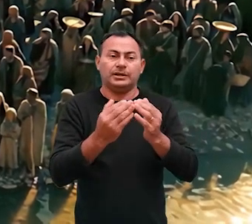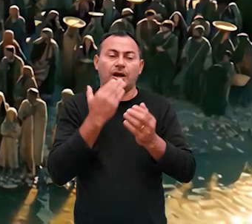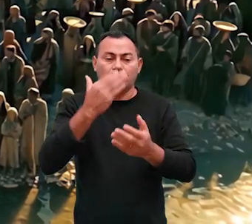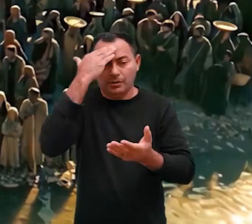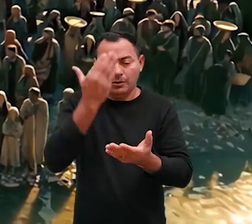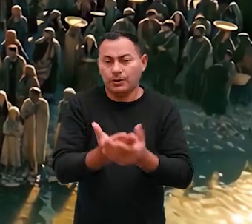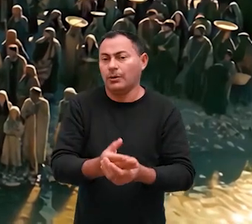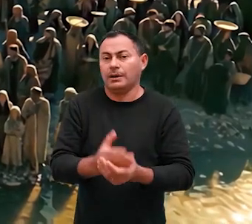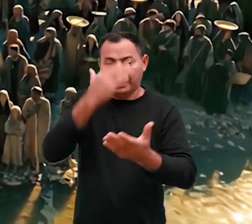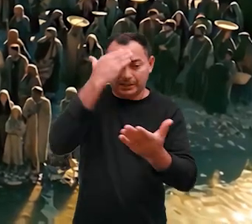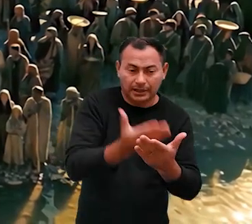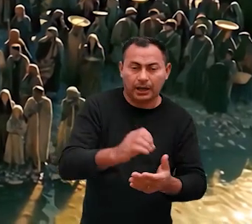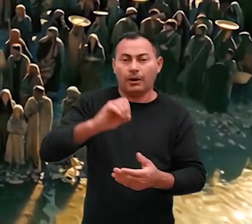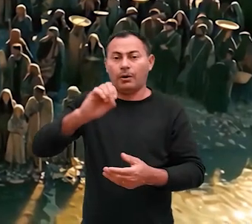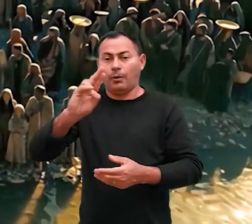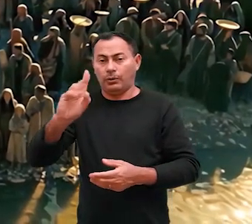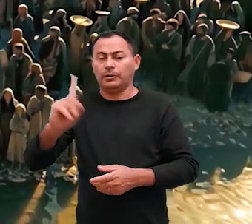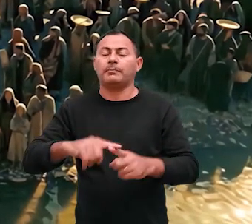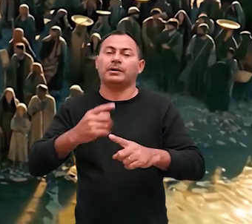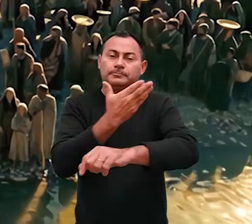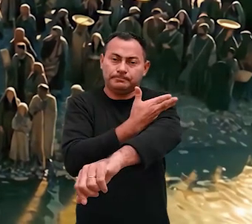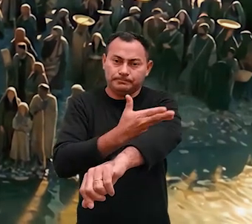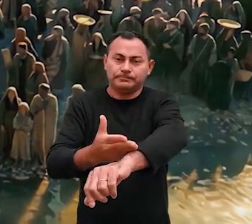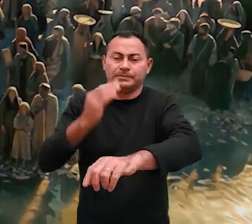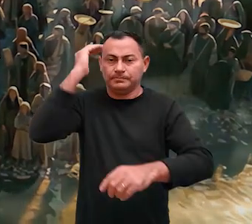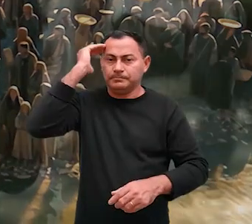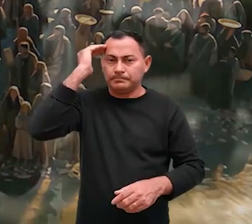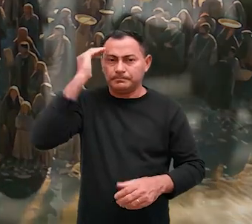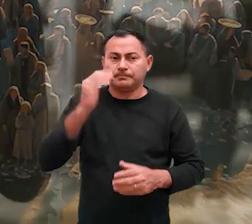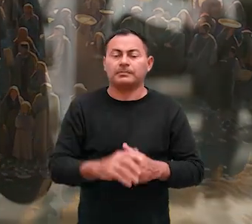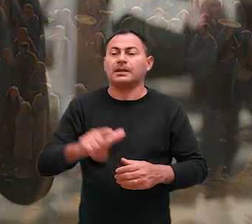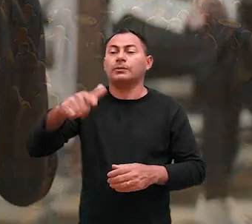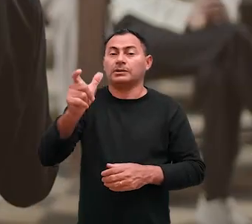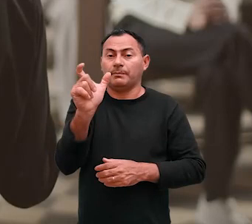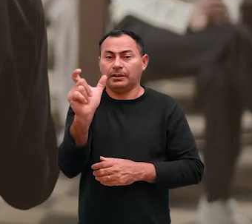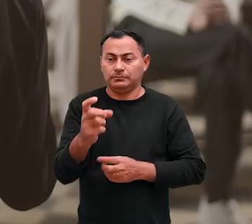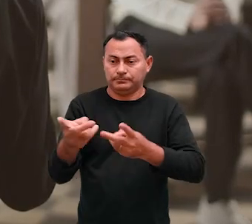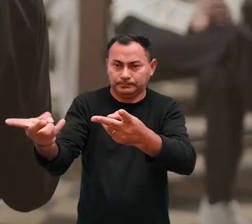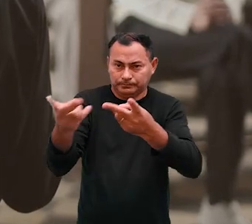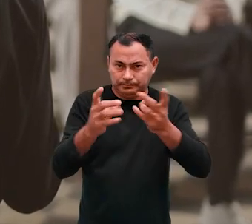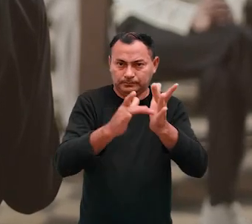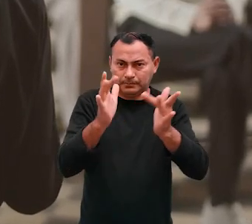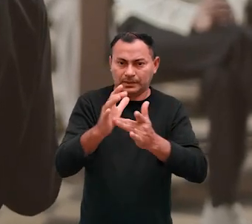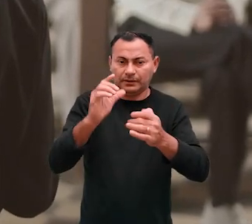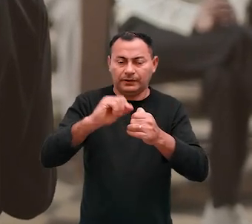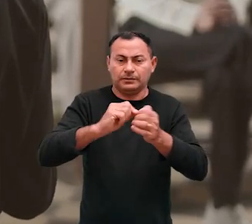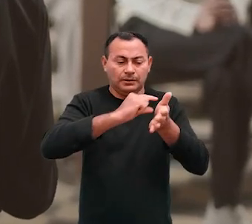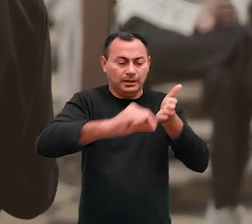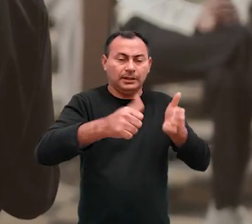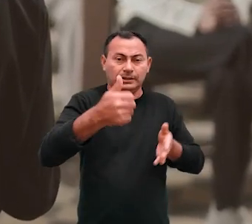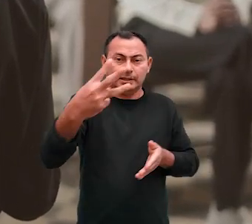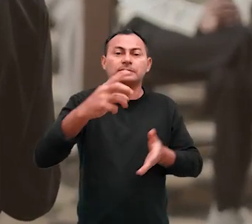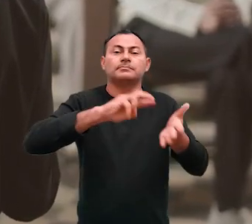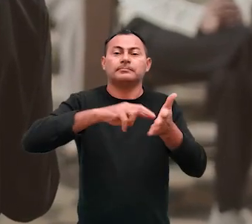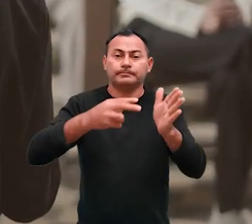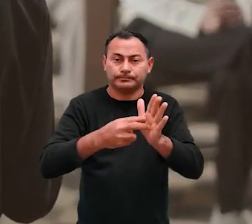ser crente ou incrédulo. Mas é assim que ele costuma ser interpretado. Em outras palavras, o convite que Jesus fez no versículo